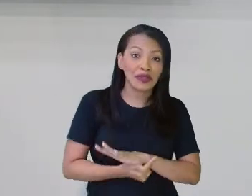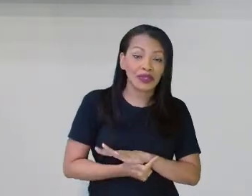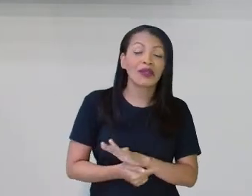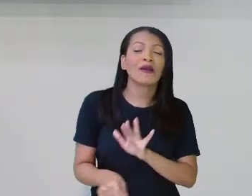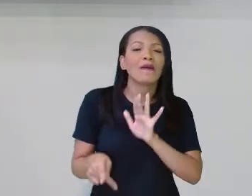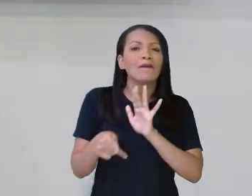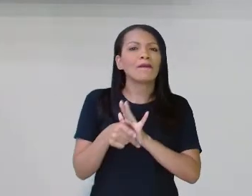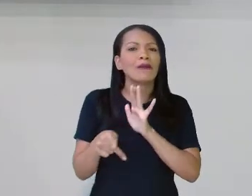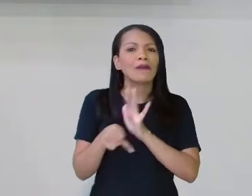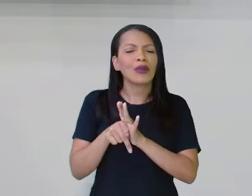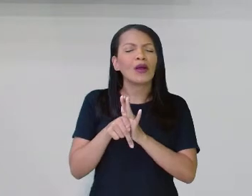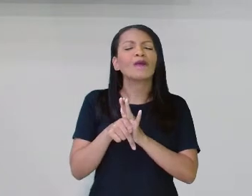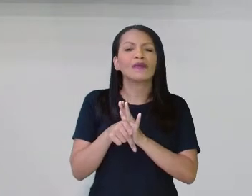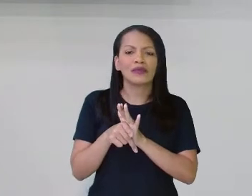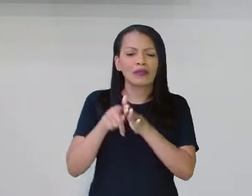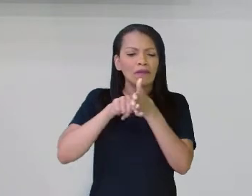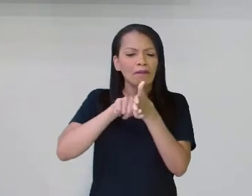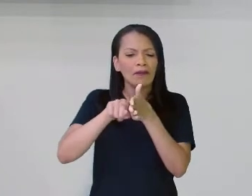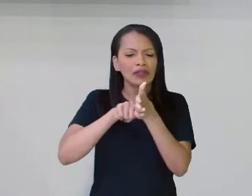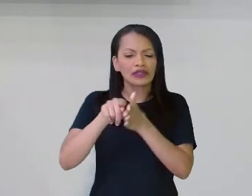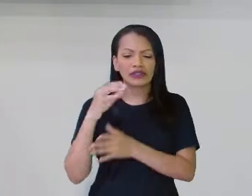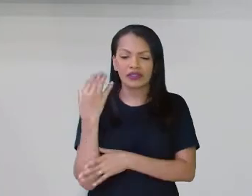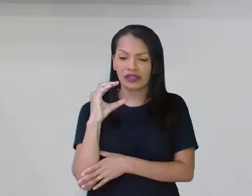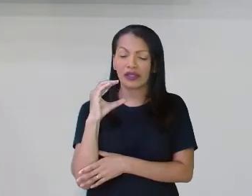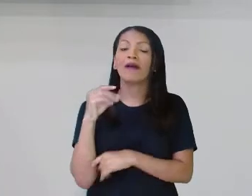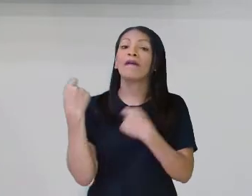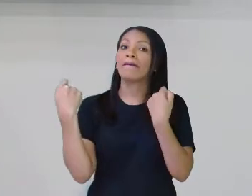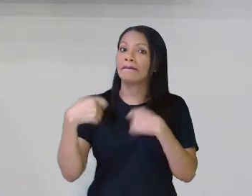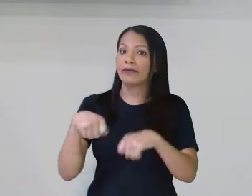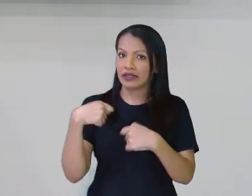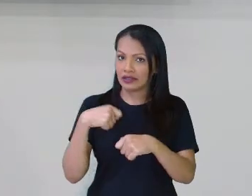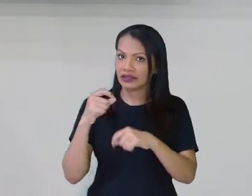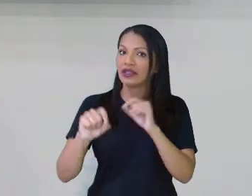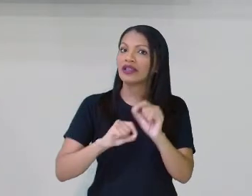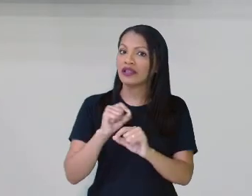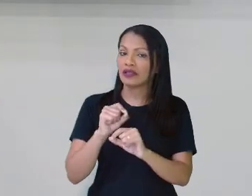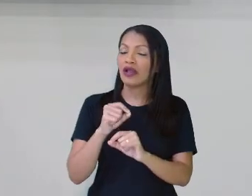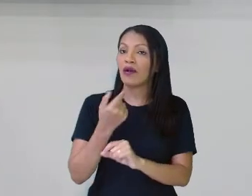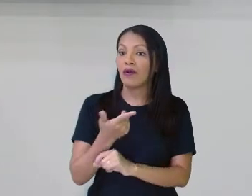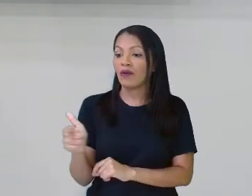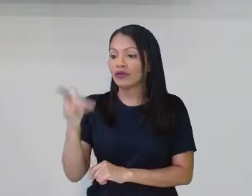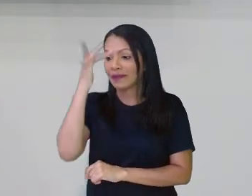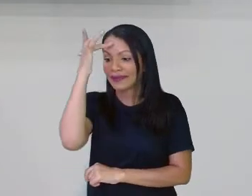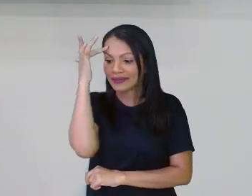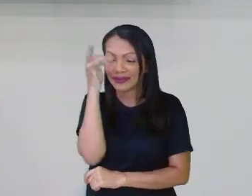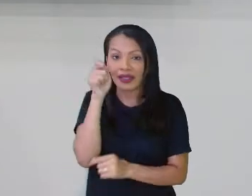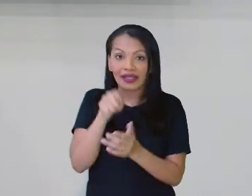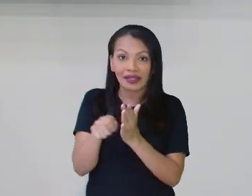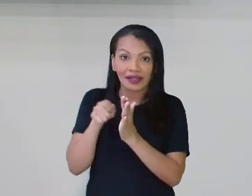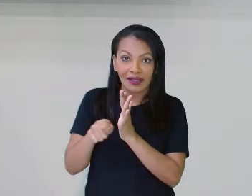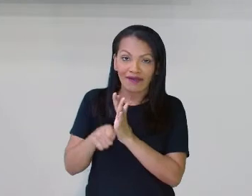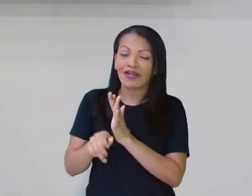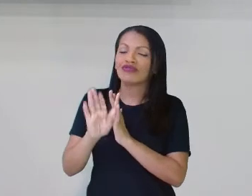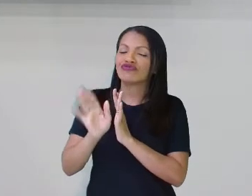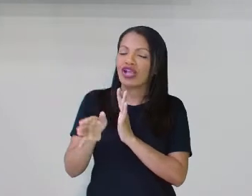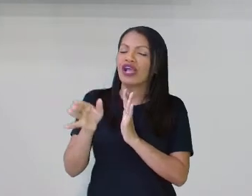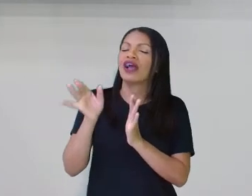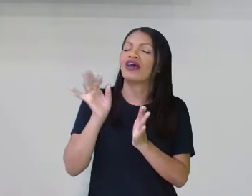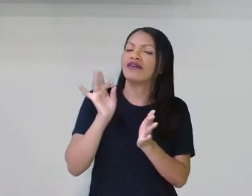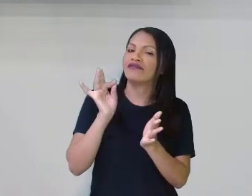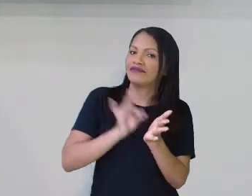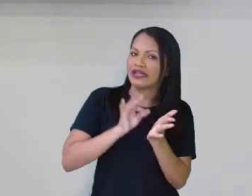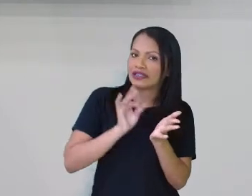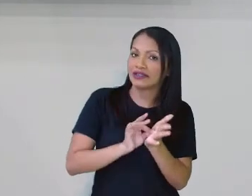ele precisa ter um respaldo, precisa ter um embasamento. E, para isso, eu preciso ler, eu preciso